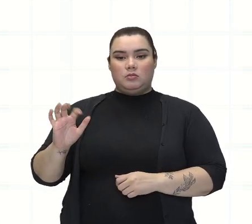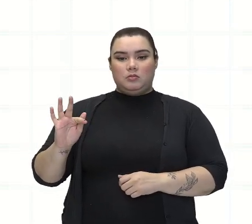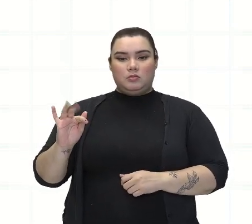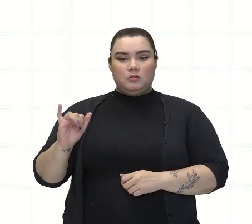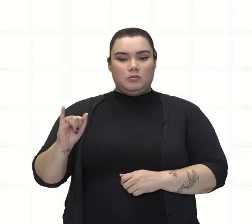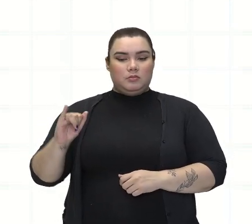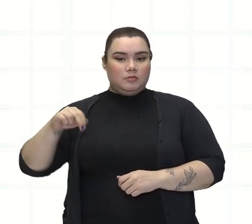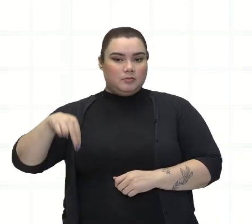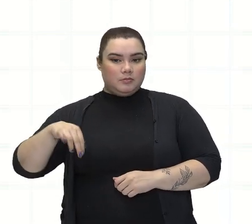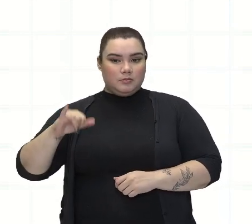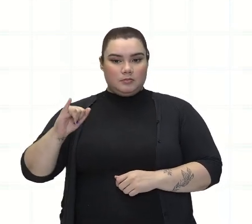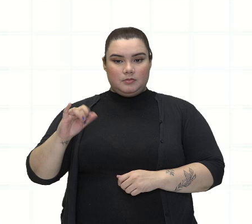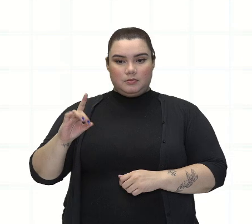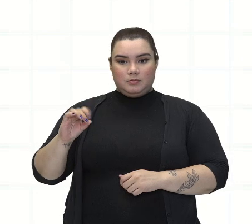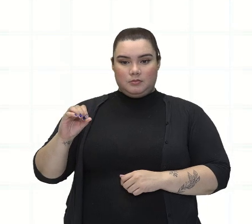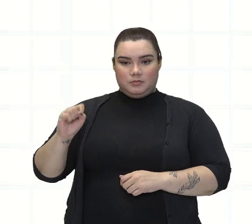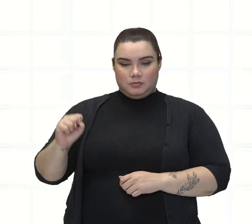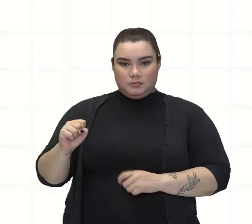nós temos